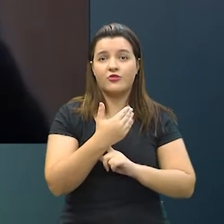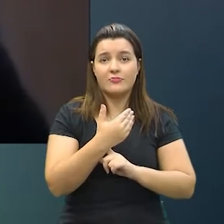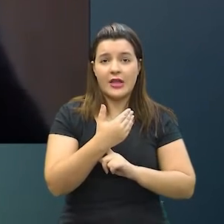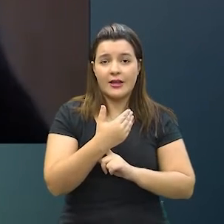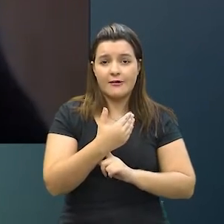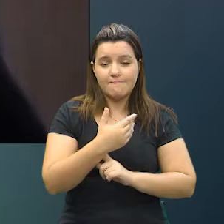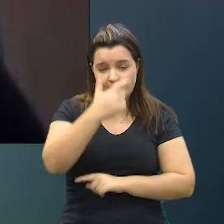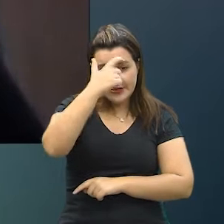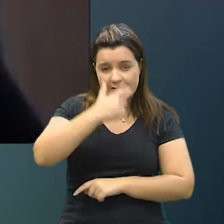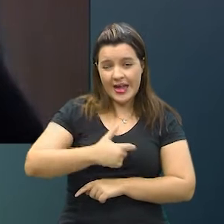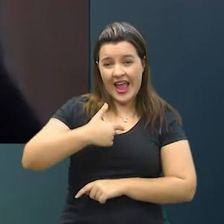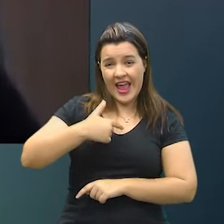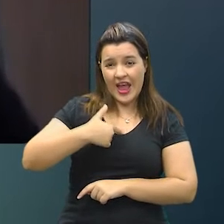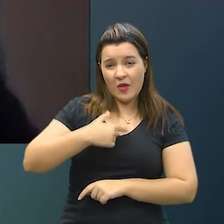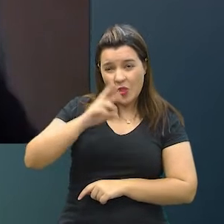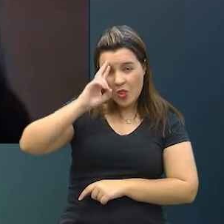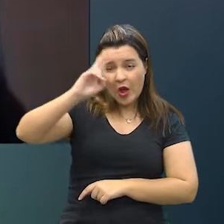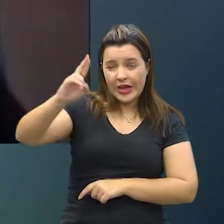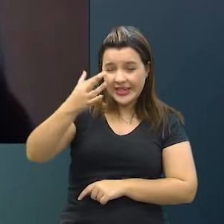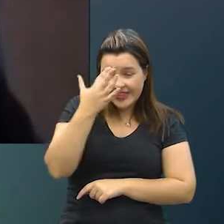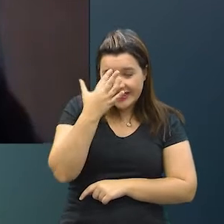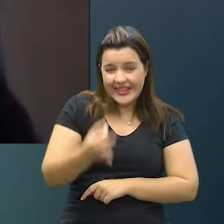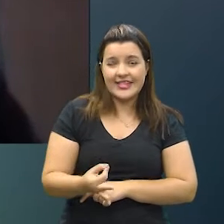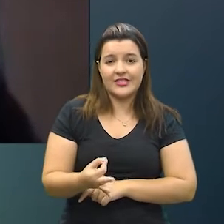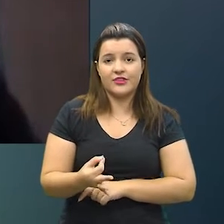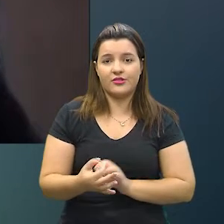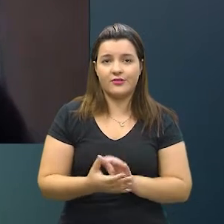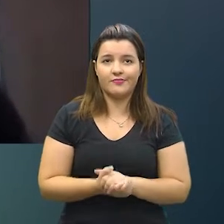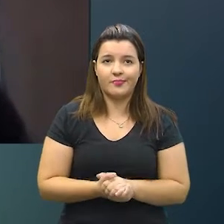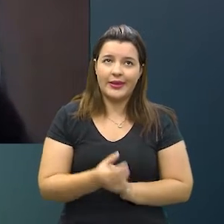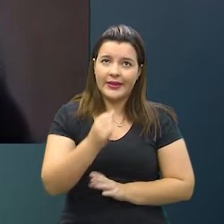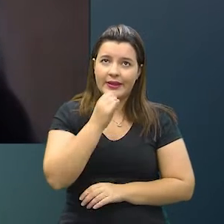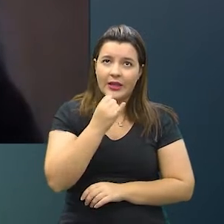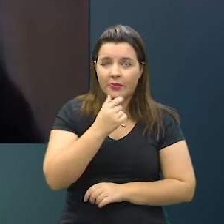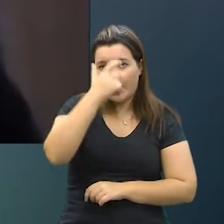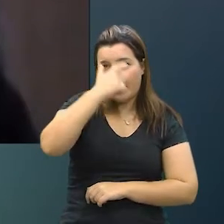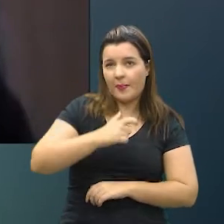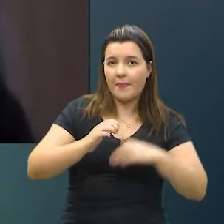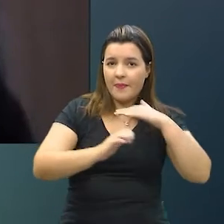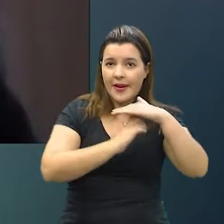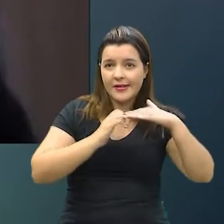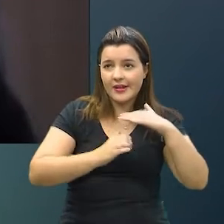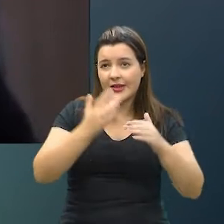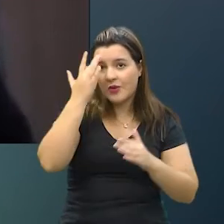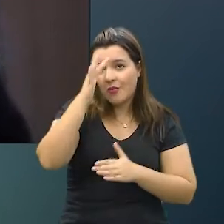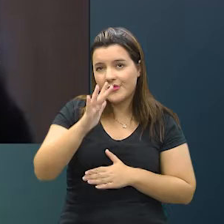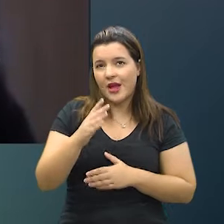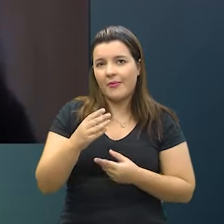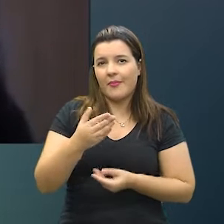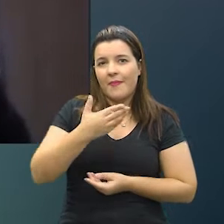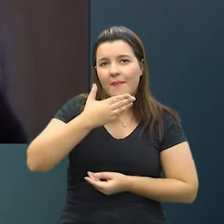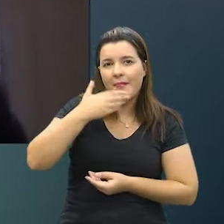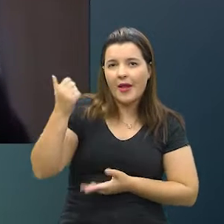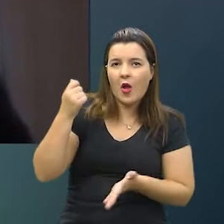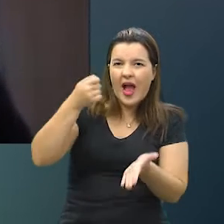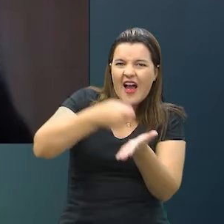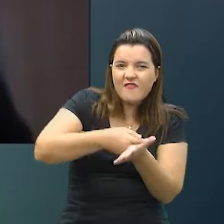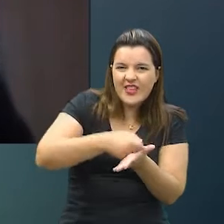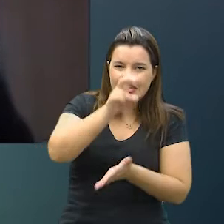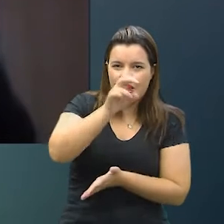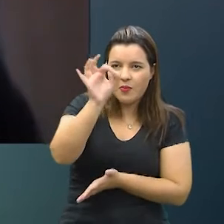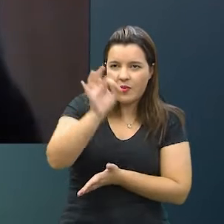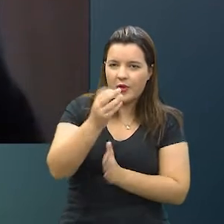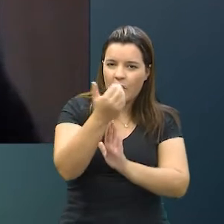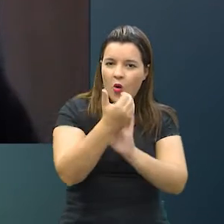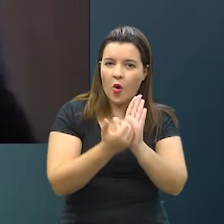Mas como assim decidir? Hoje, o pequeno empresário não sabe, por exemplo, se ele vai comprar à vista com 5% de